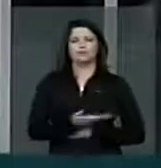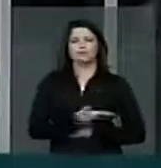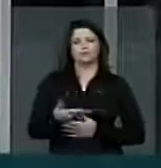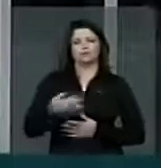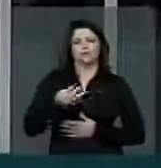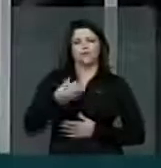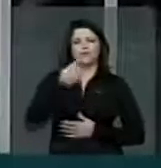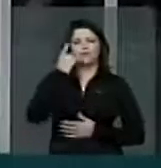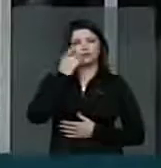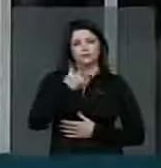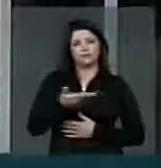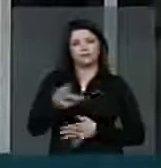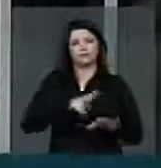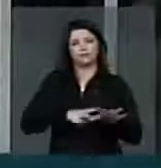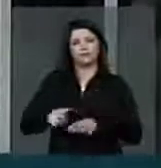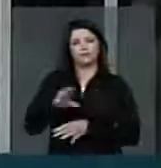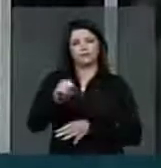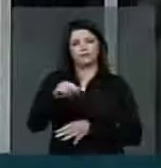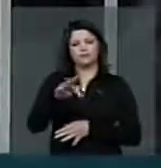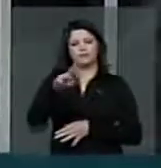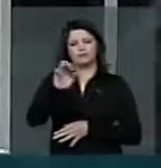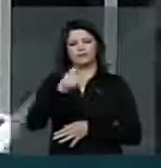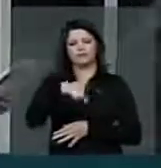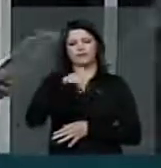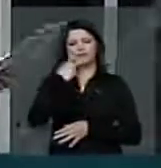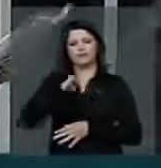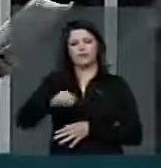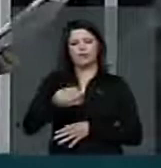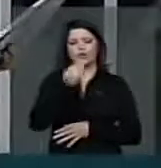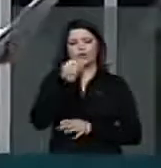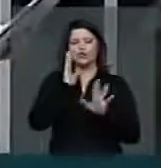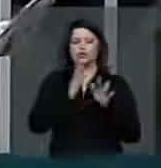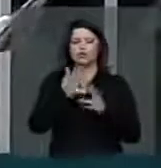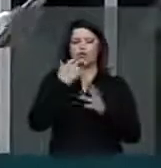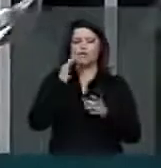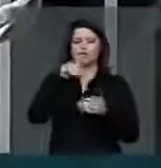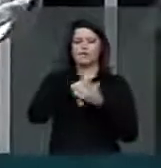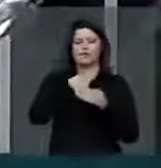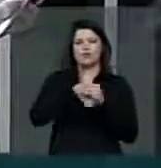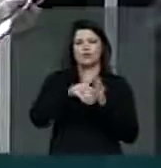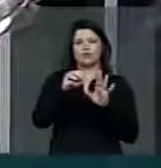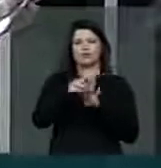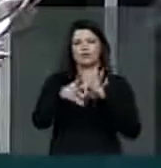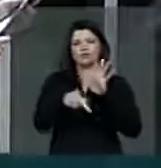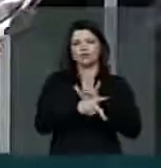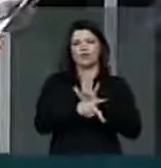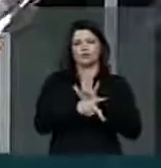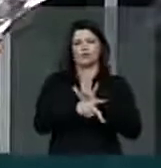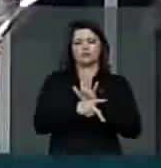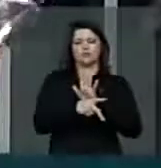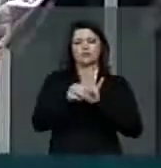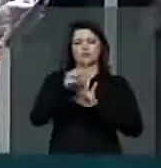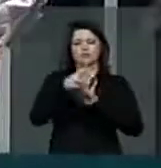deputados, nessa semana, deputado Onofre, nós tivemos a oportunidade de votarmos a medida provisória